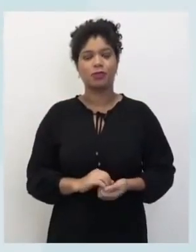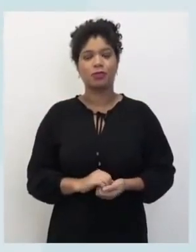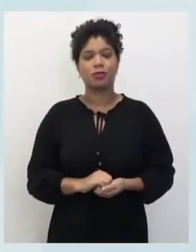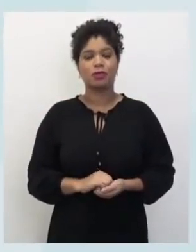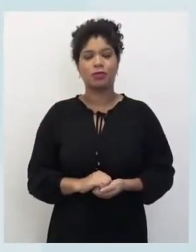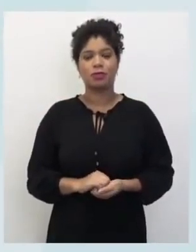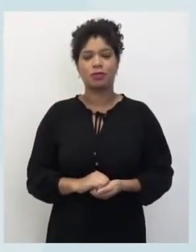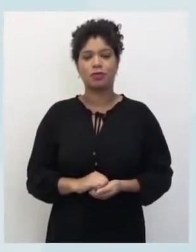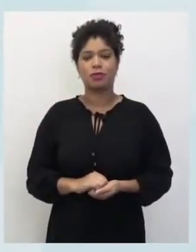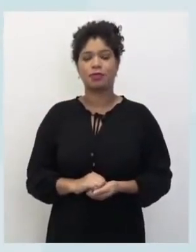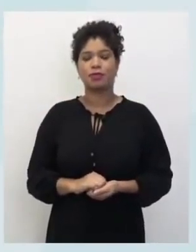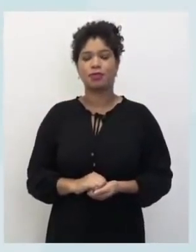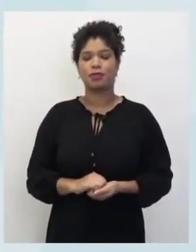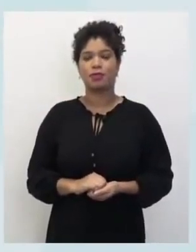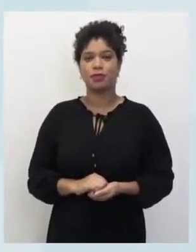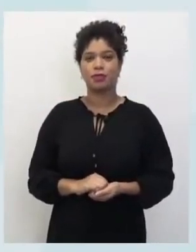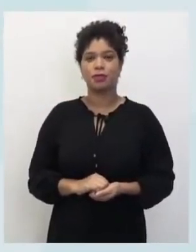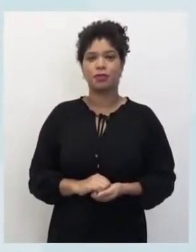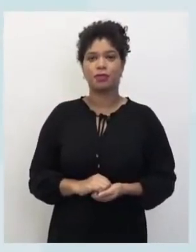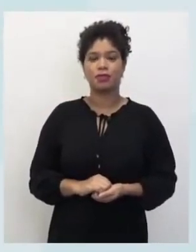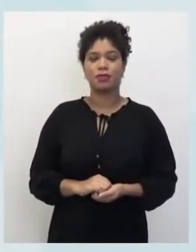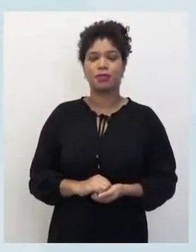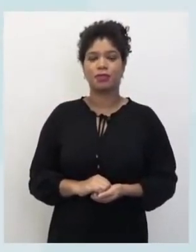A gente tem a